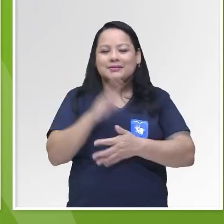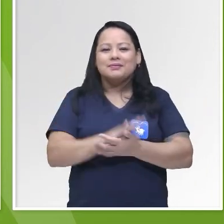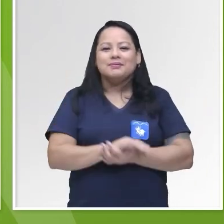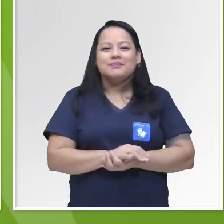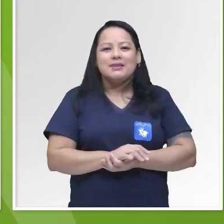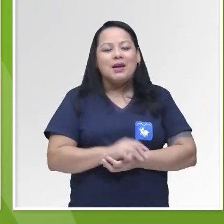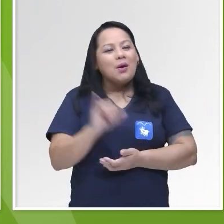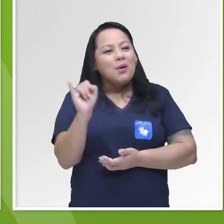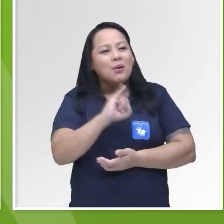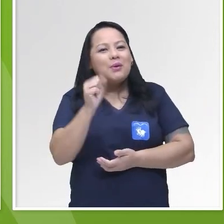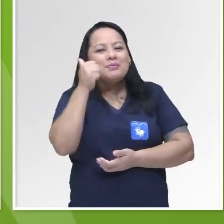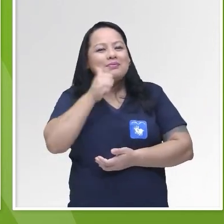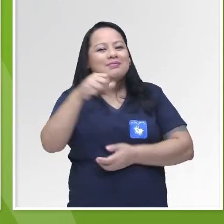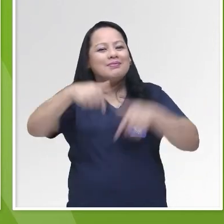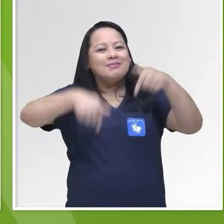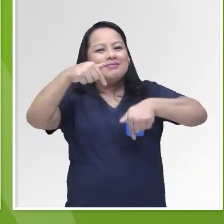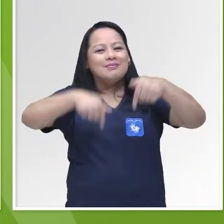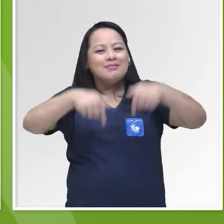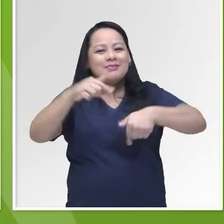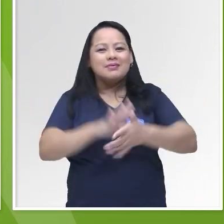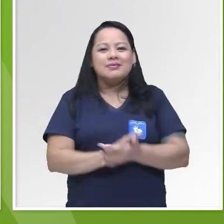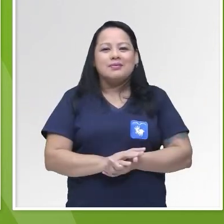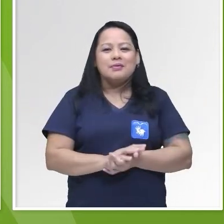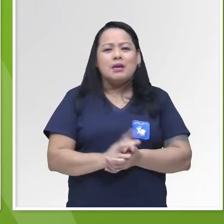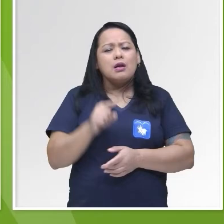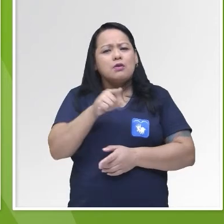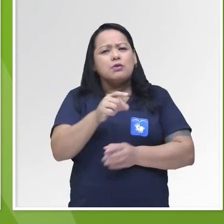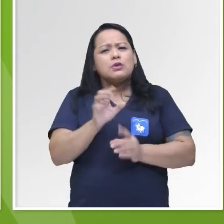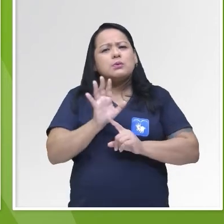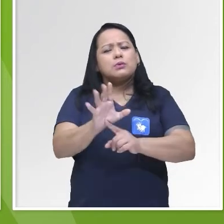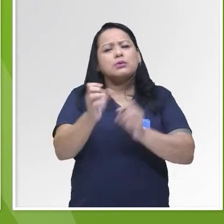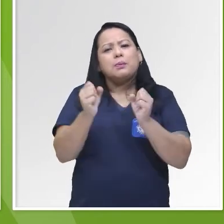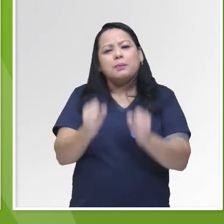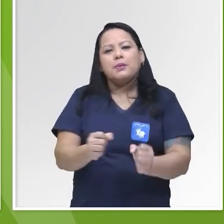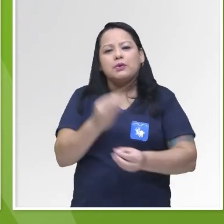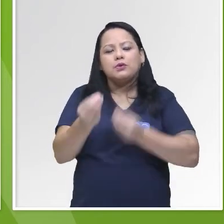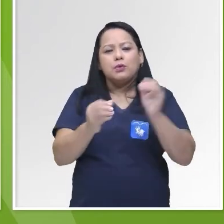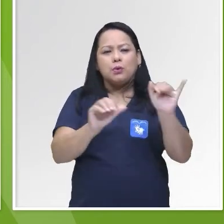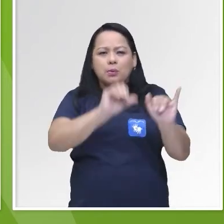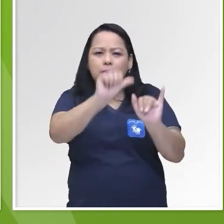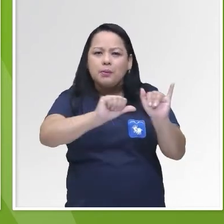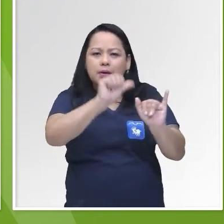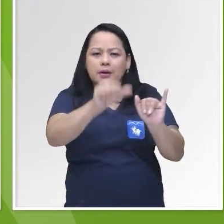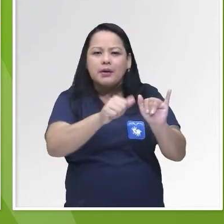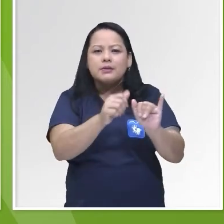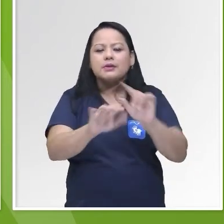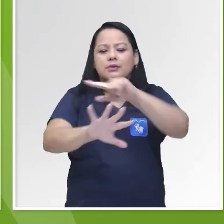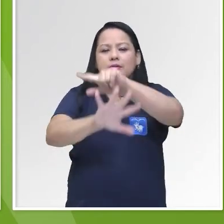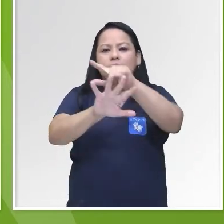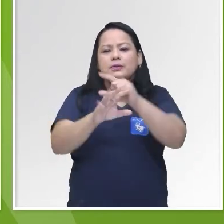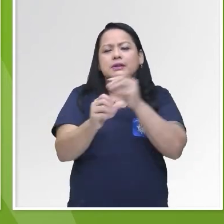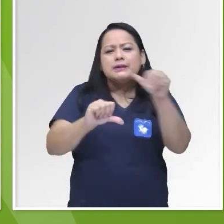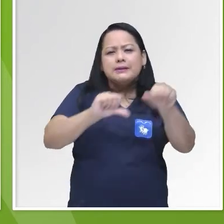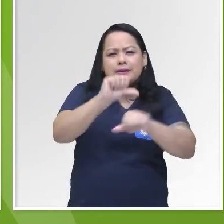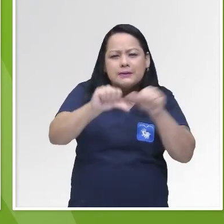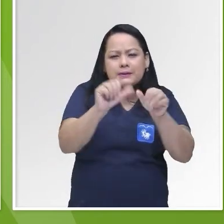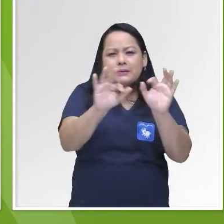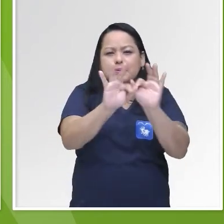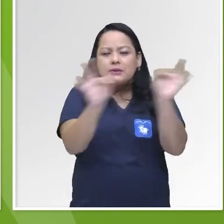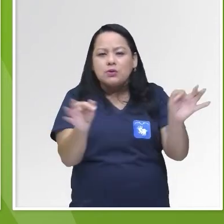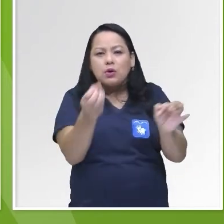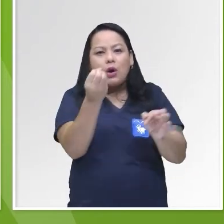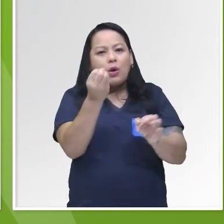Olá, quimiquinha. Você poderia nos mostrar uma reação de simples troca ou